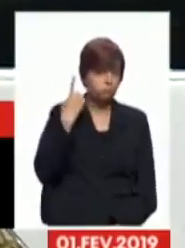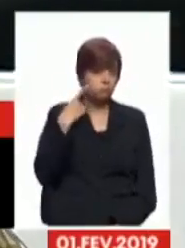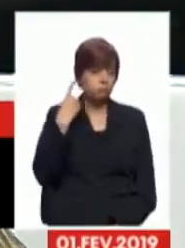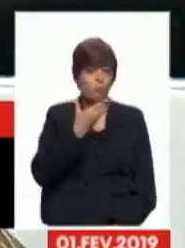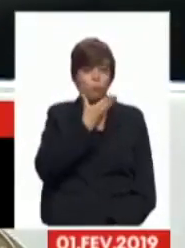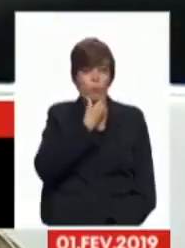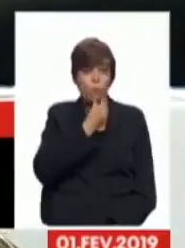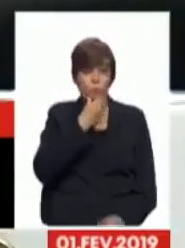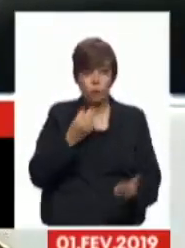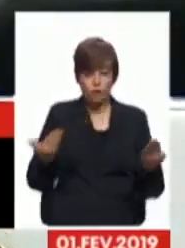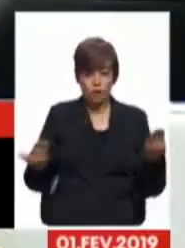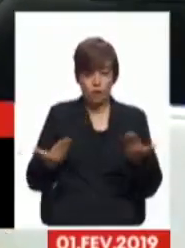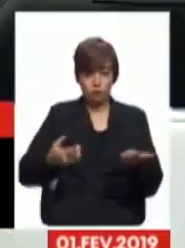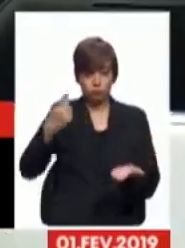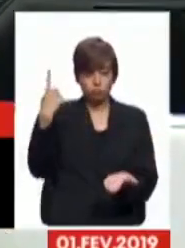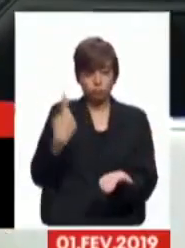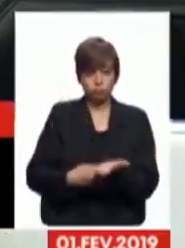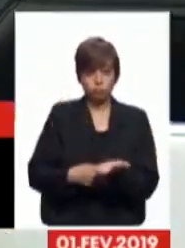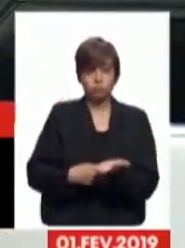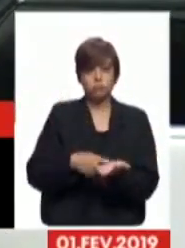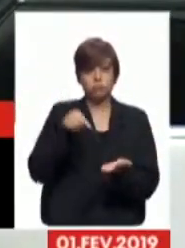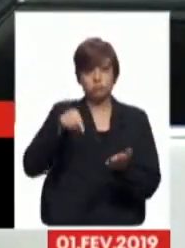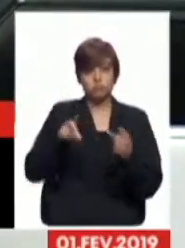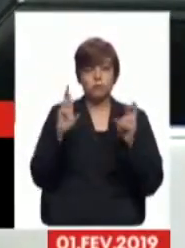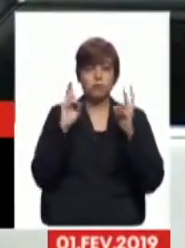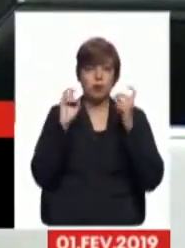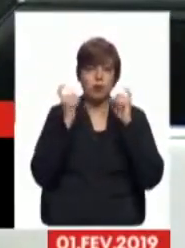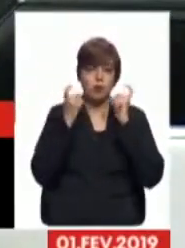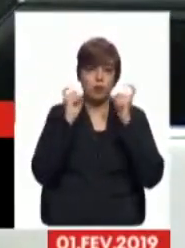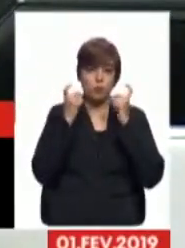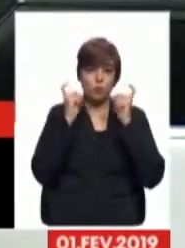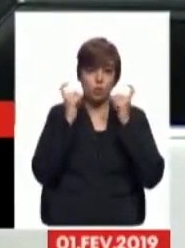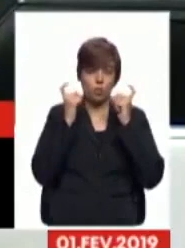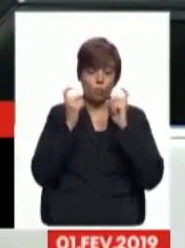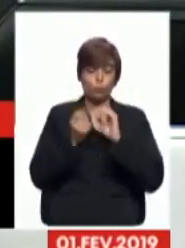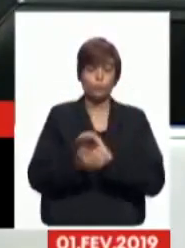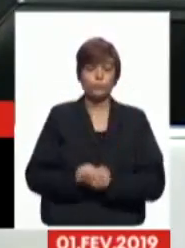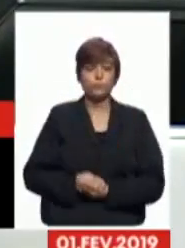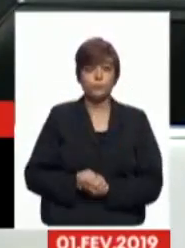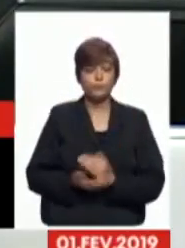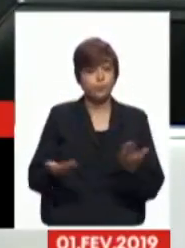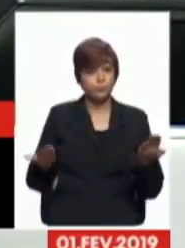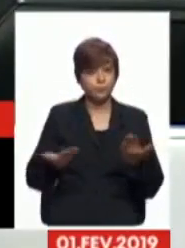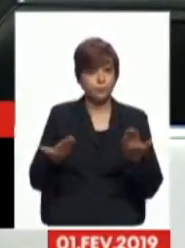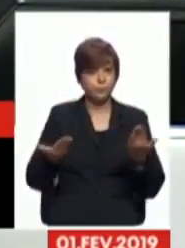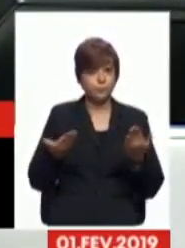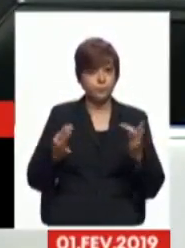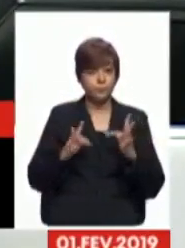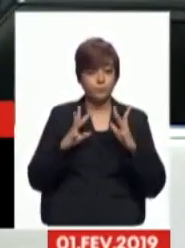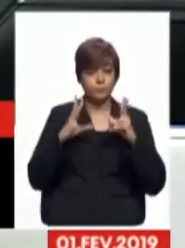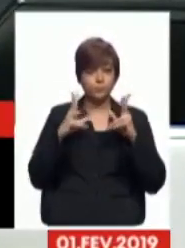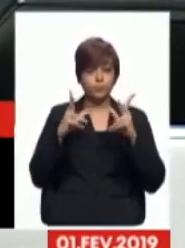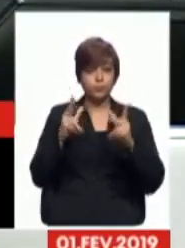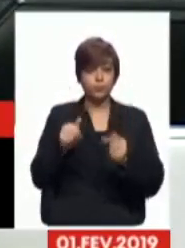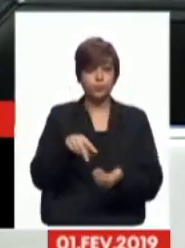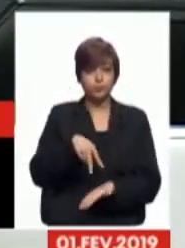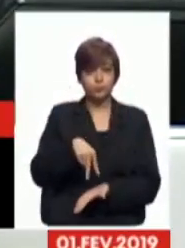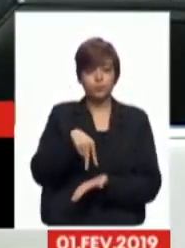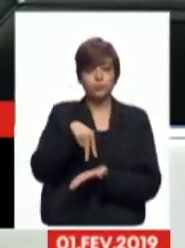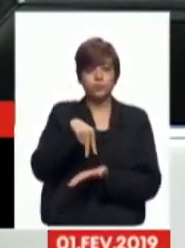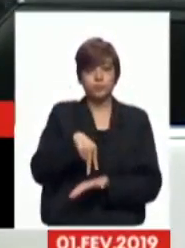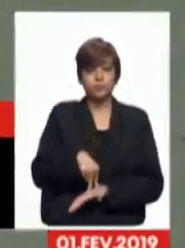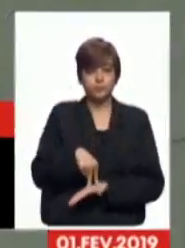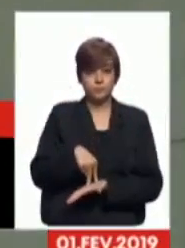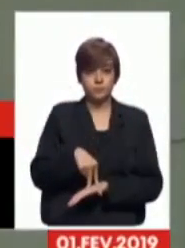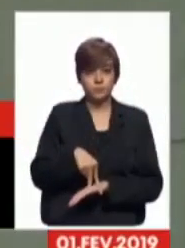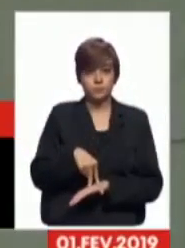prestaram compromisso nesta reunião. Convidamos os presentes a ouvir de pé a declaração de instalação